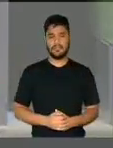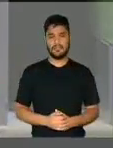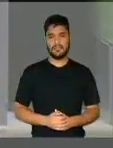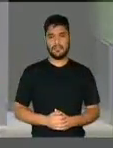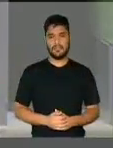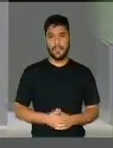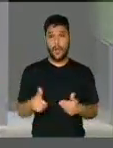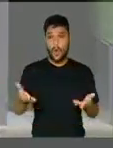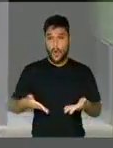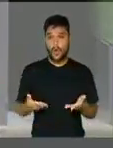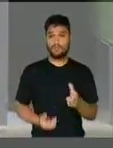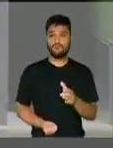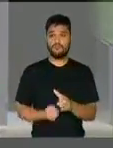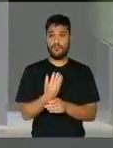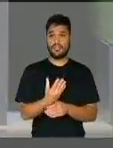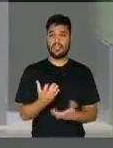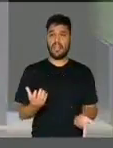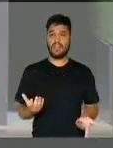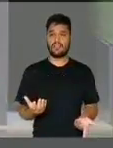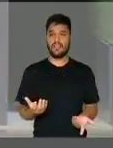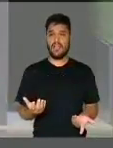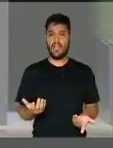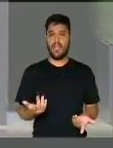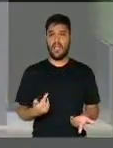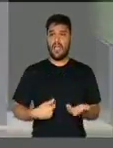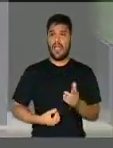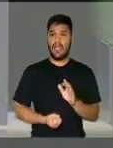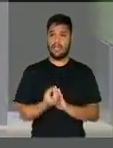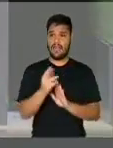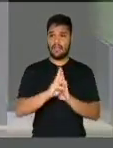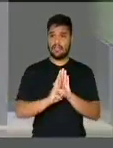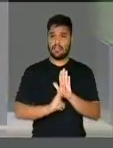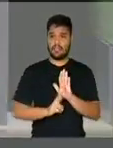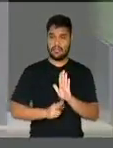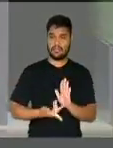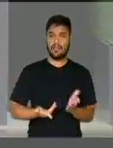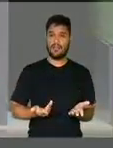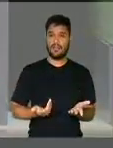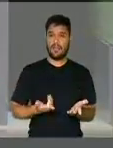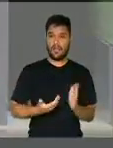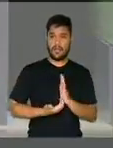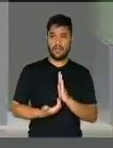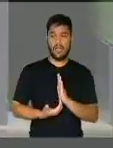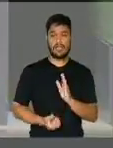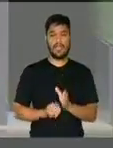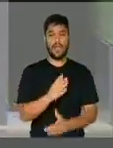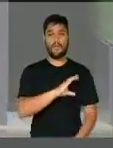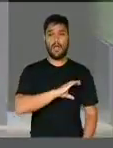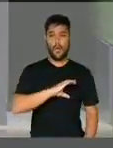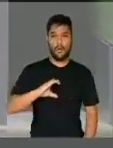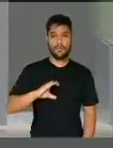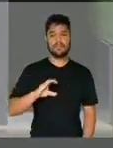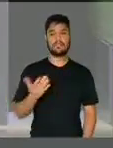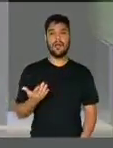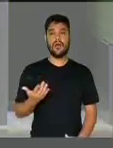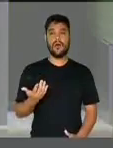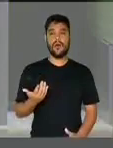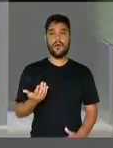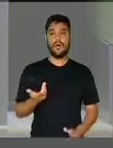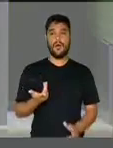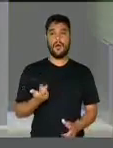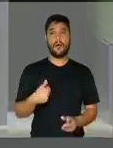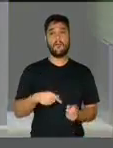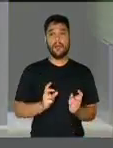foi instalada a revelia do regimento interno dessa casa, uma comissão para tratar